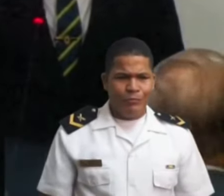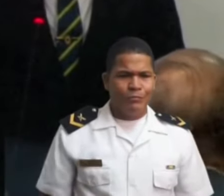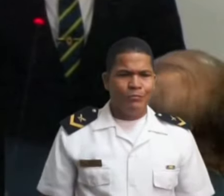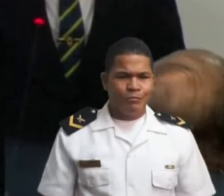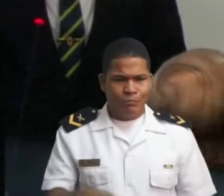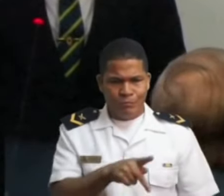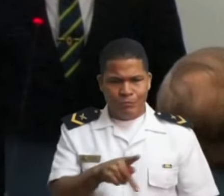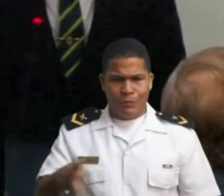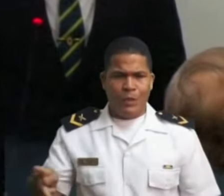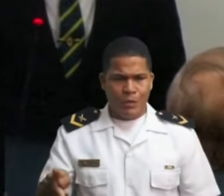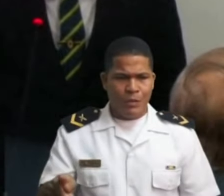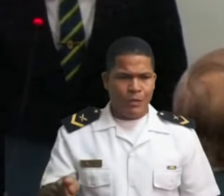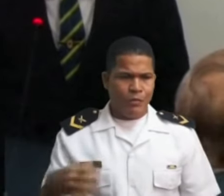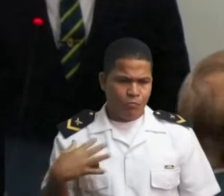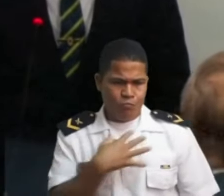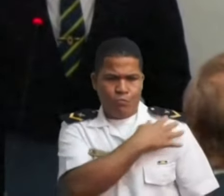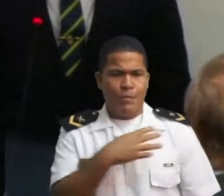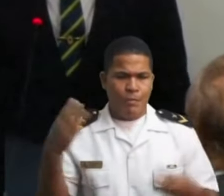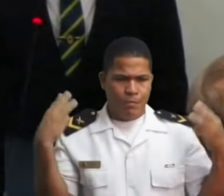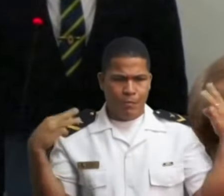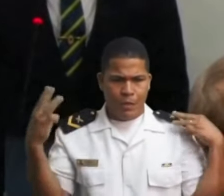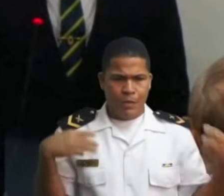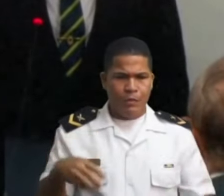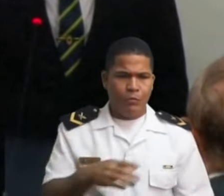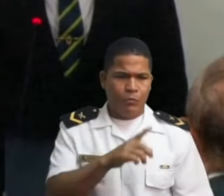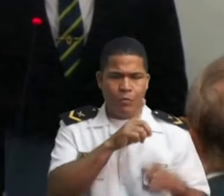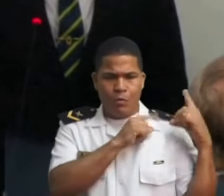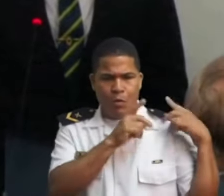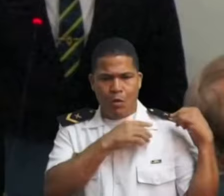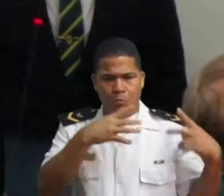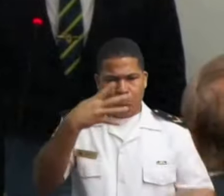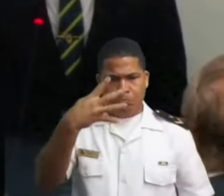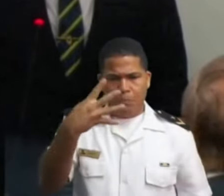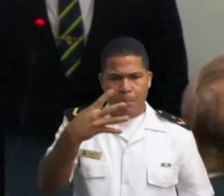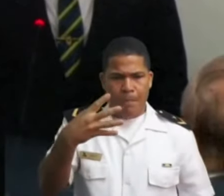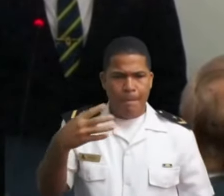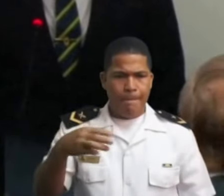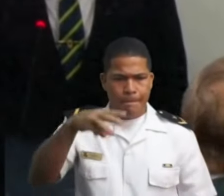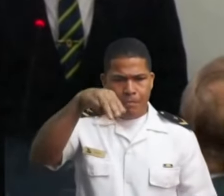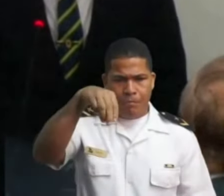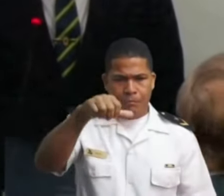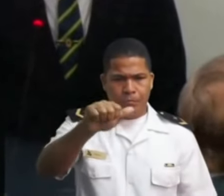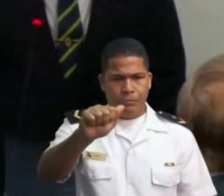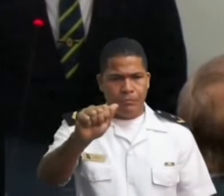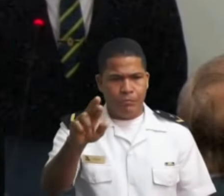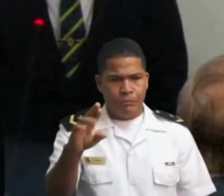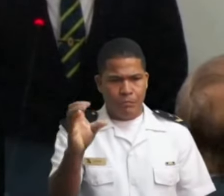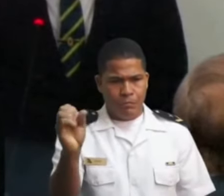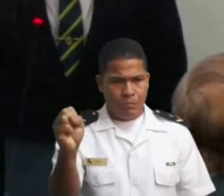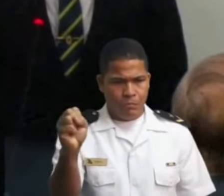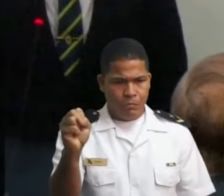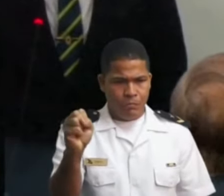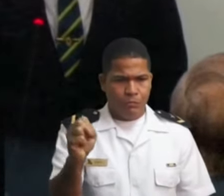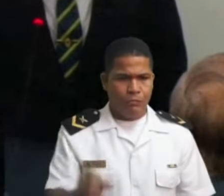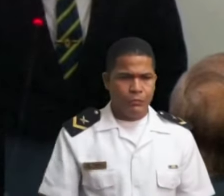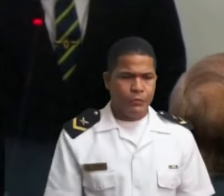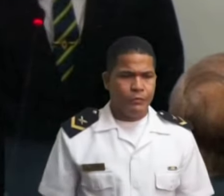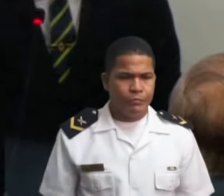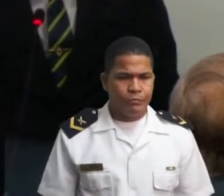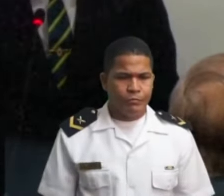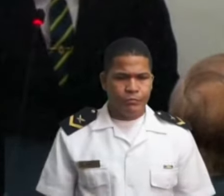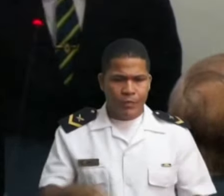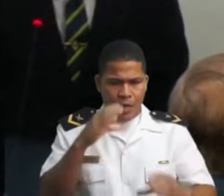presidida pelo senhor comandante da Marinha, almirante de esquadra Marcos Sampaio Olsen. Canto do hino